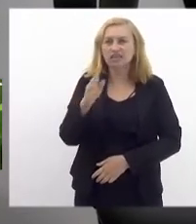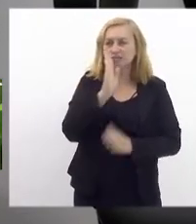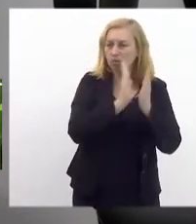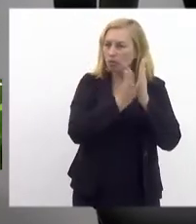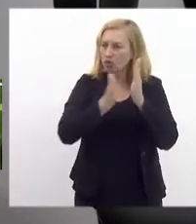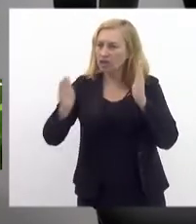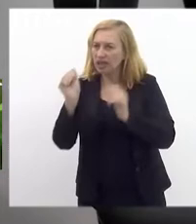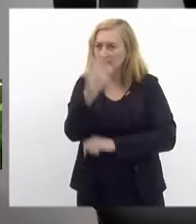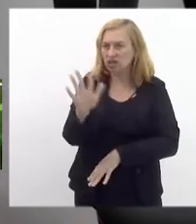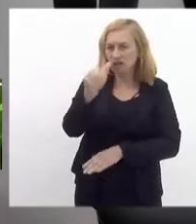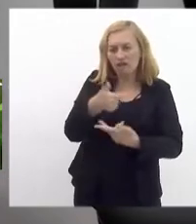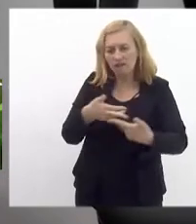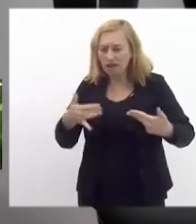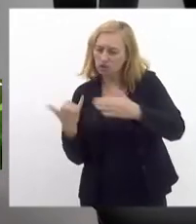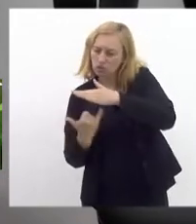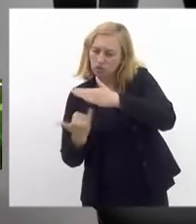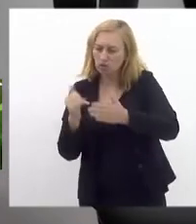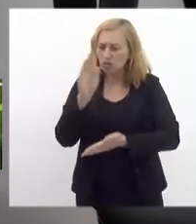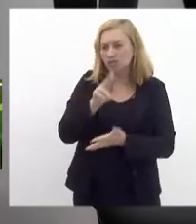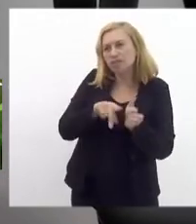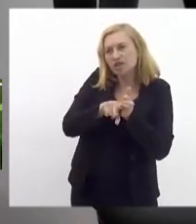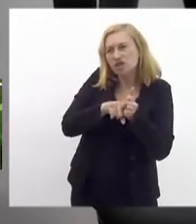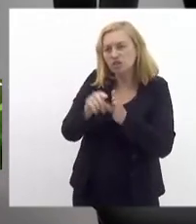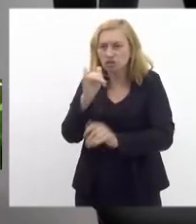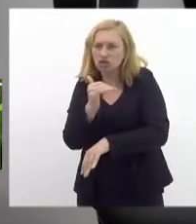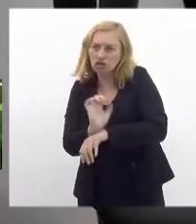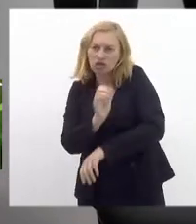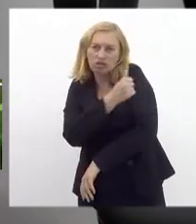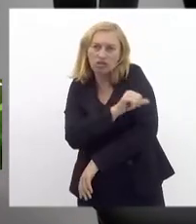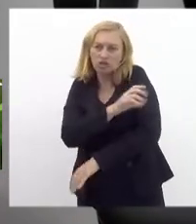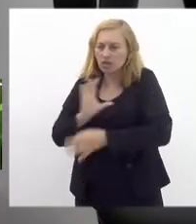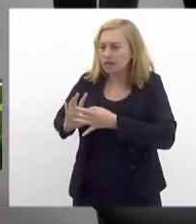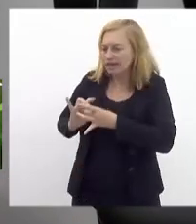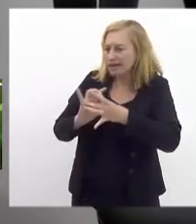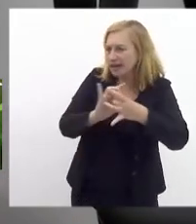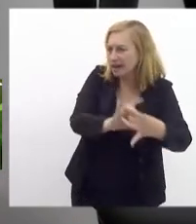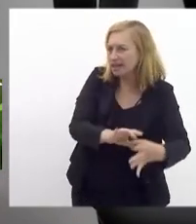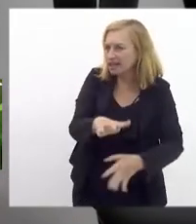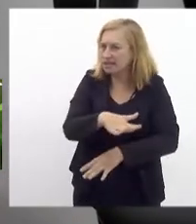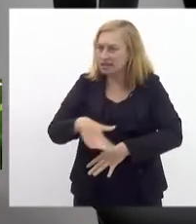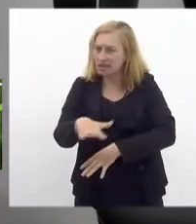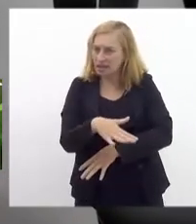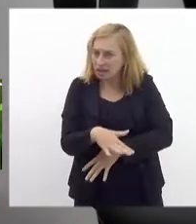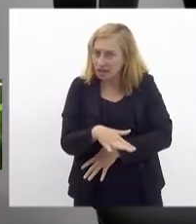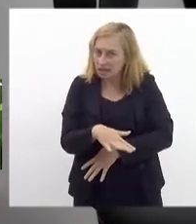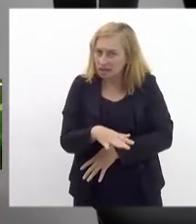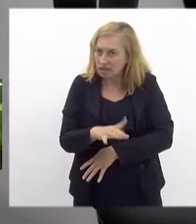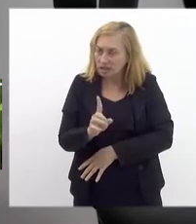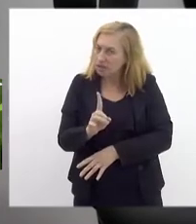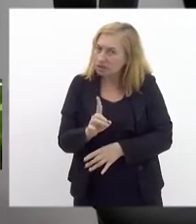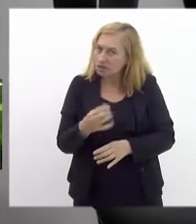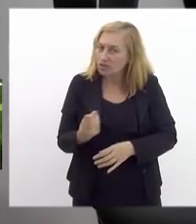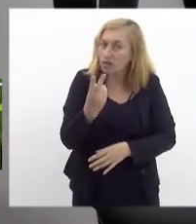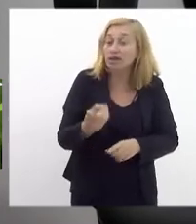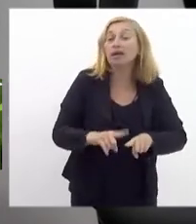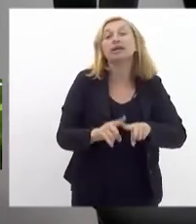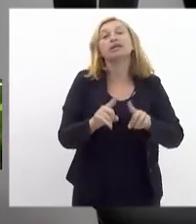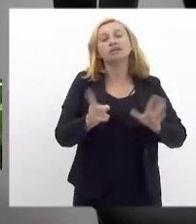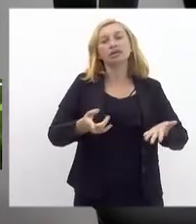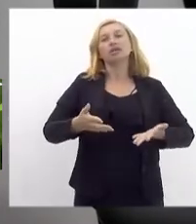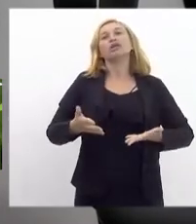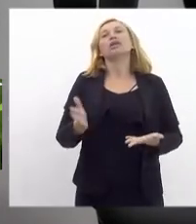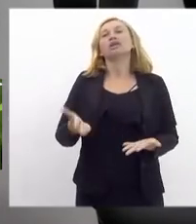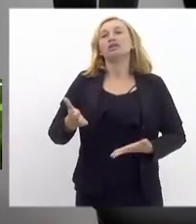inúmeros instituições de pesquisa no Estado do Rio de Janeiro ligadas a essas áreas que não estão devidamente contempladas. Então, eu tinha feito